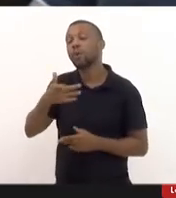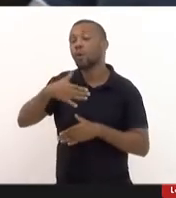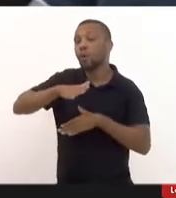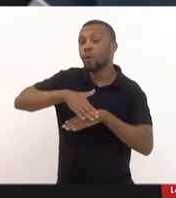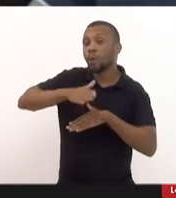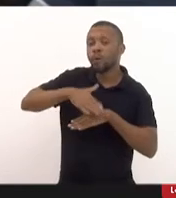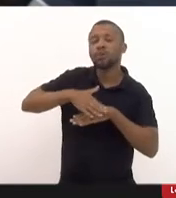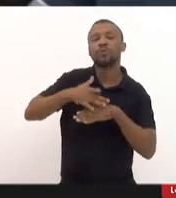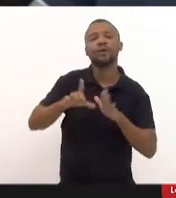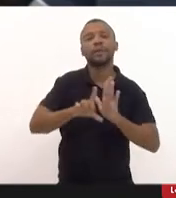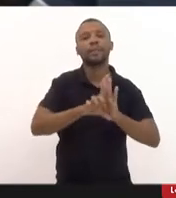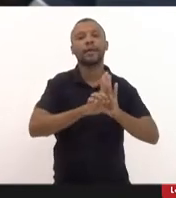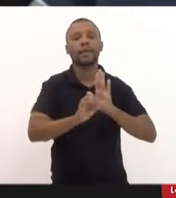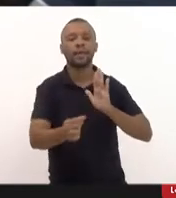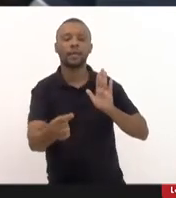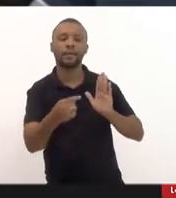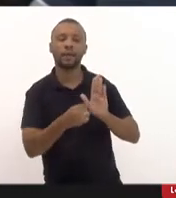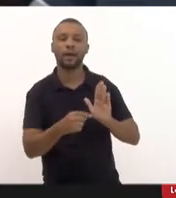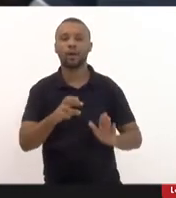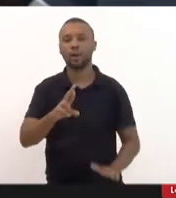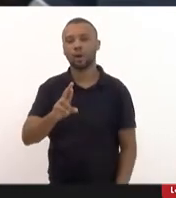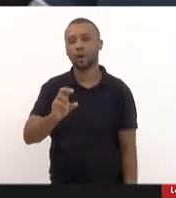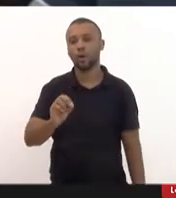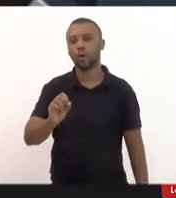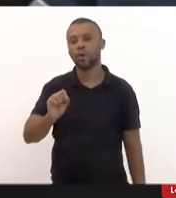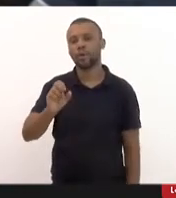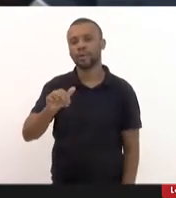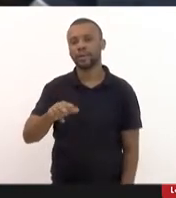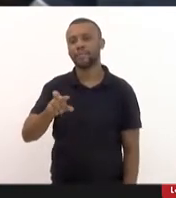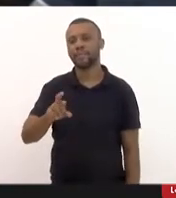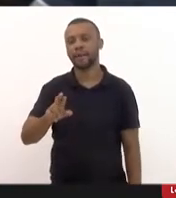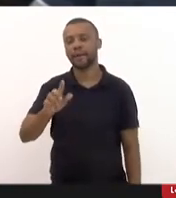e a apresentação do professor Mauro Osório.